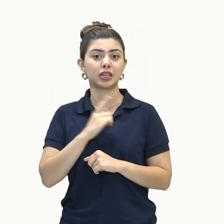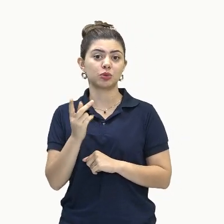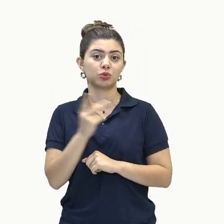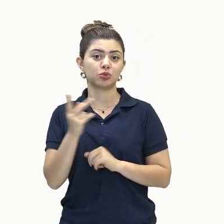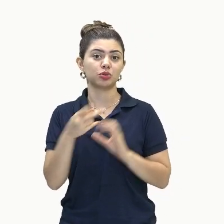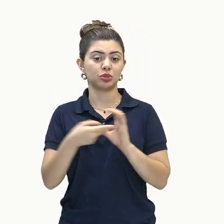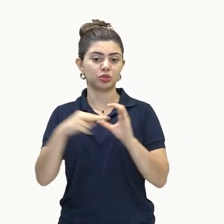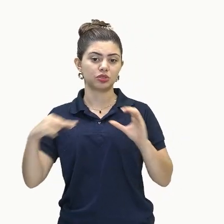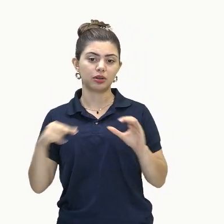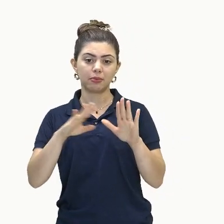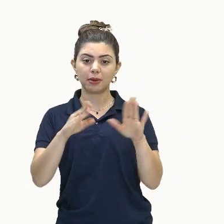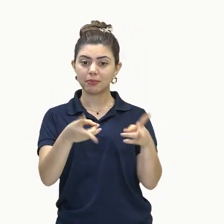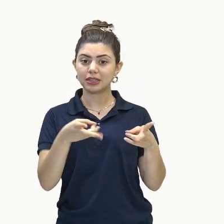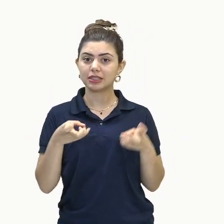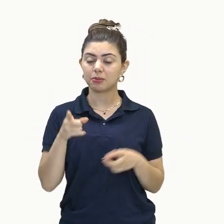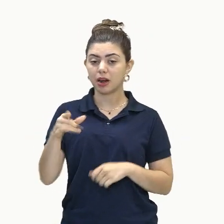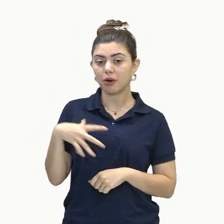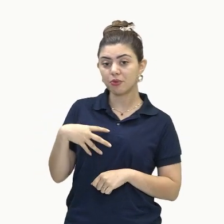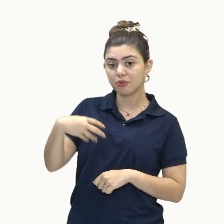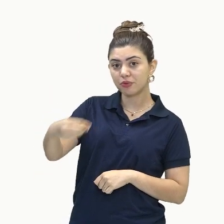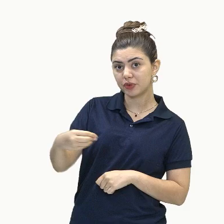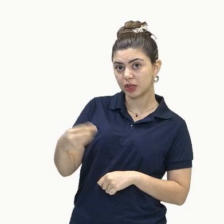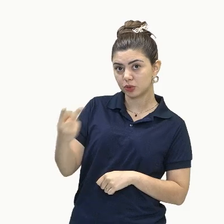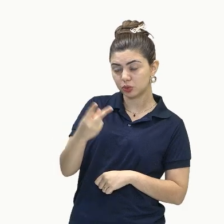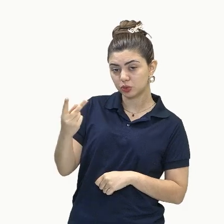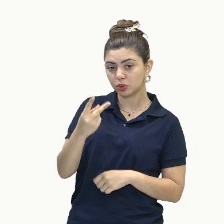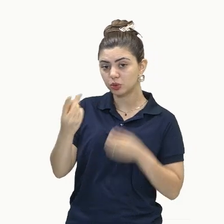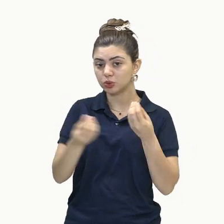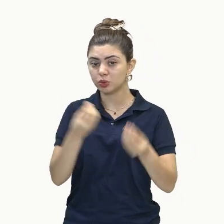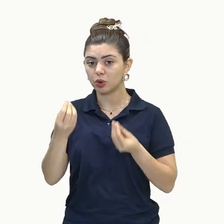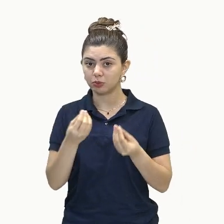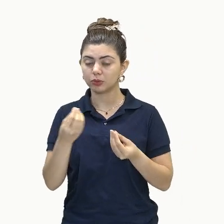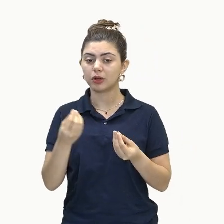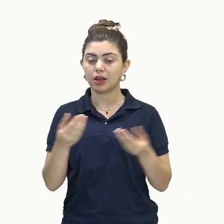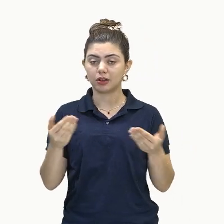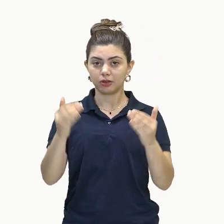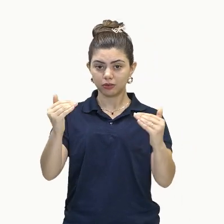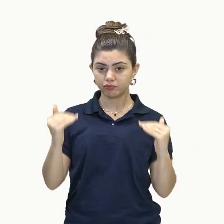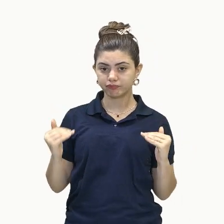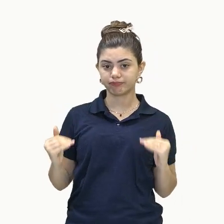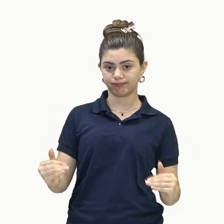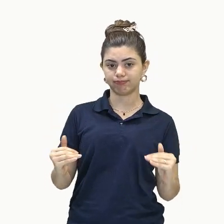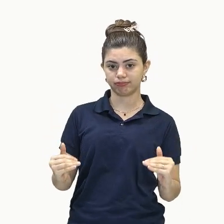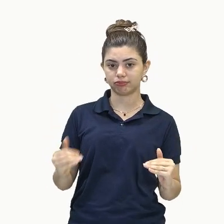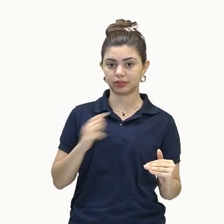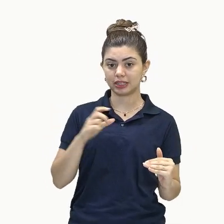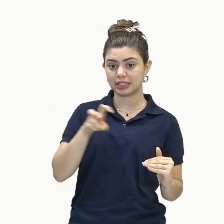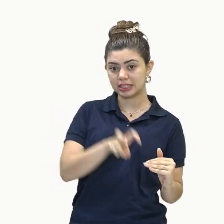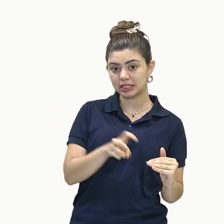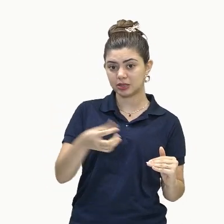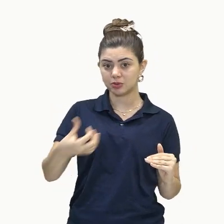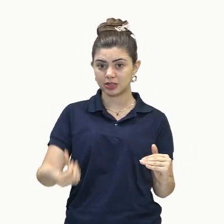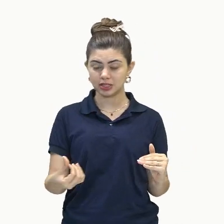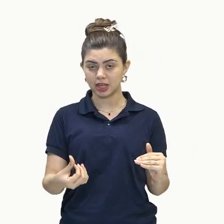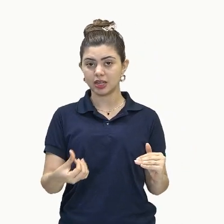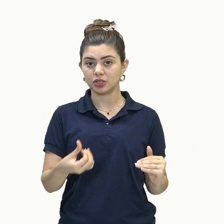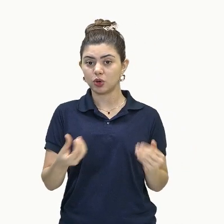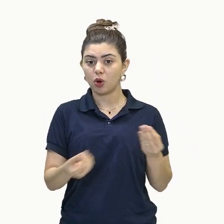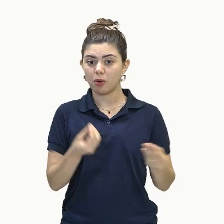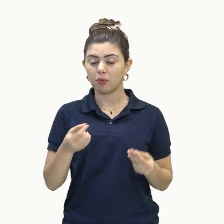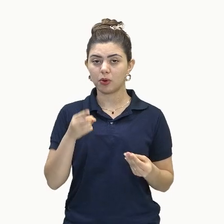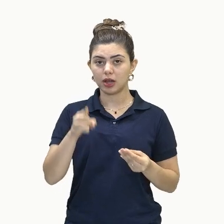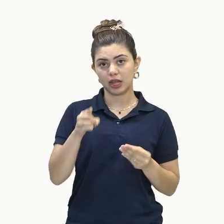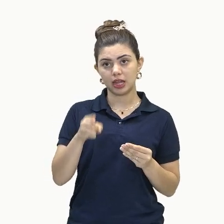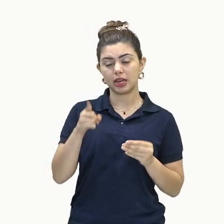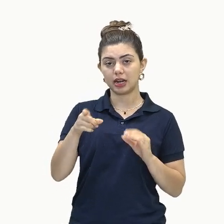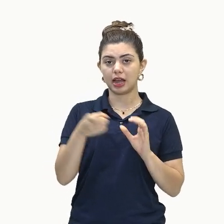os filhos desse casal, que estão na terceira geração, os 5 e 6, essa menina e esse menino, eles não são